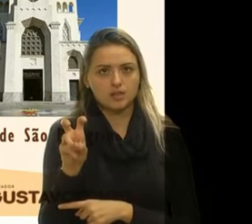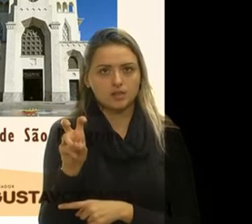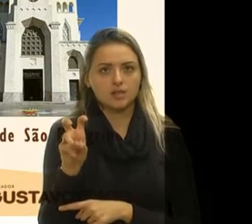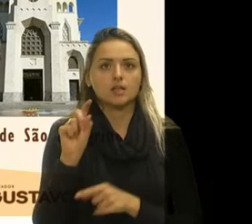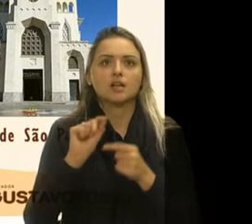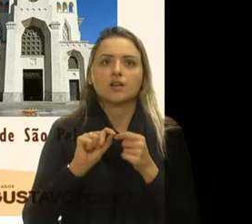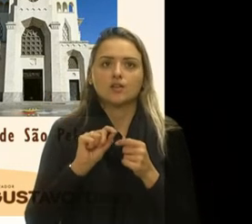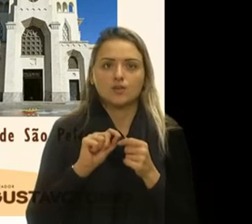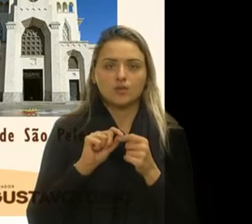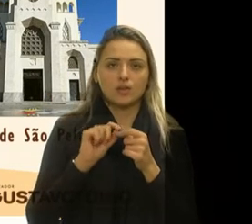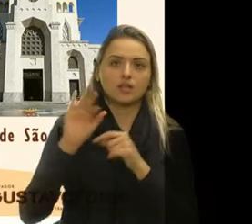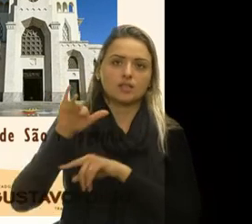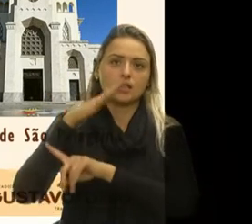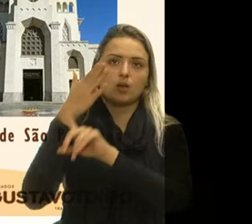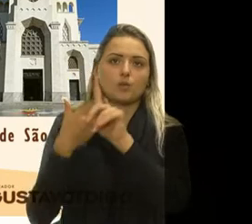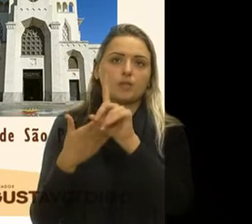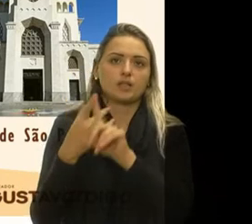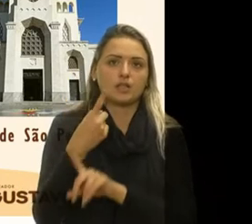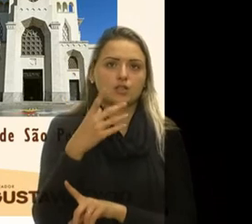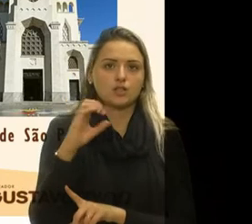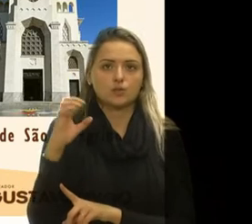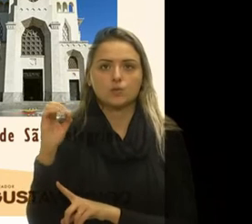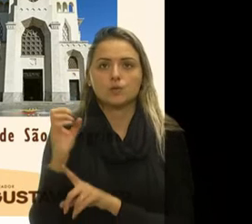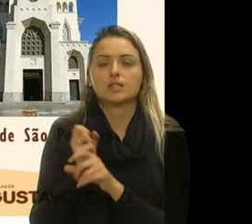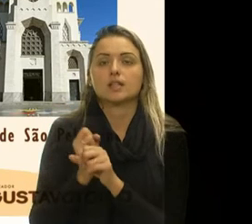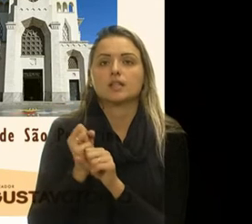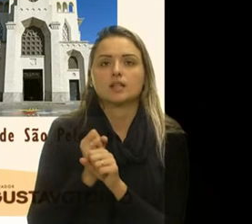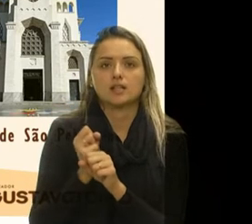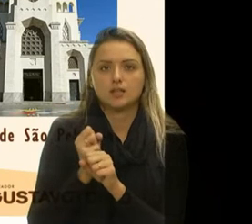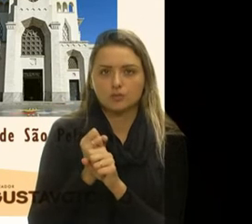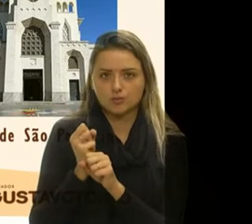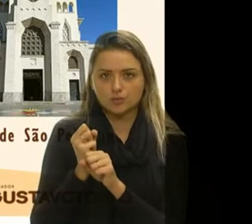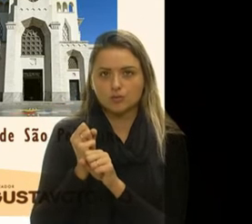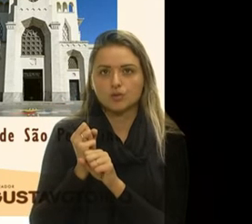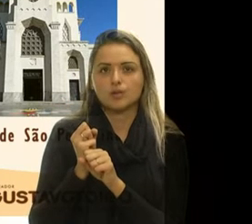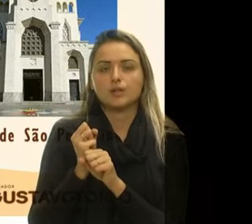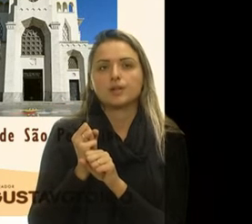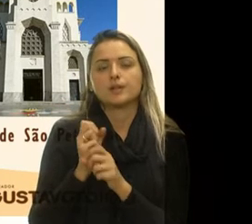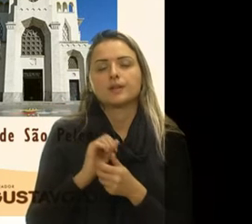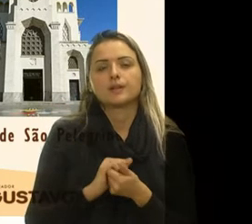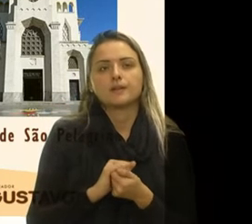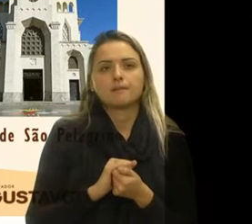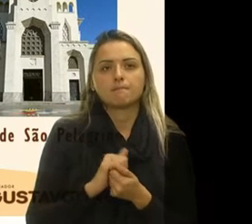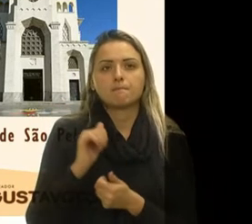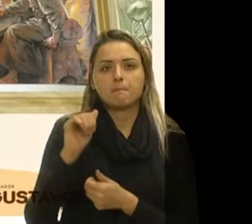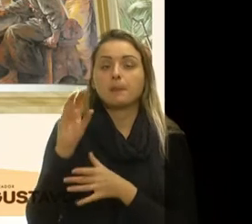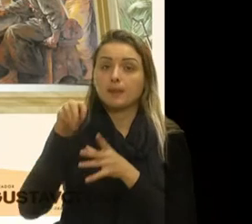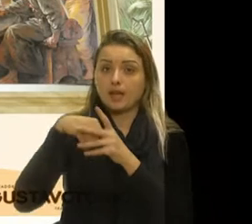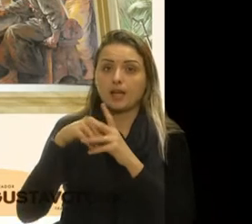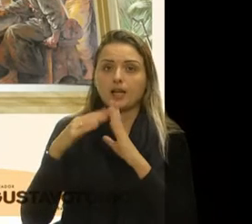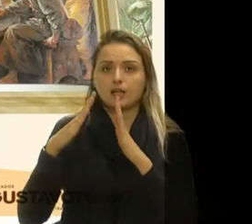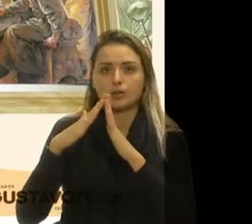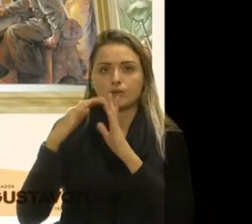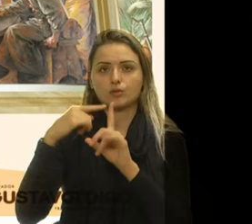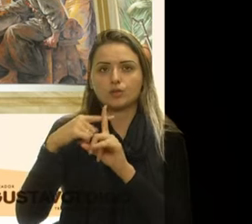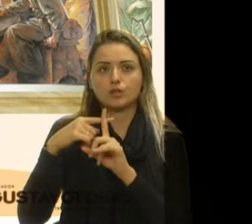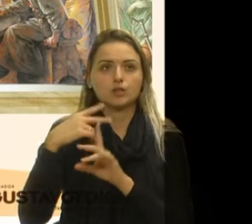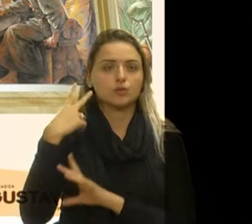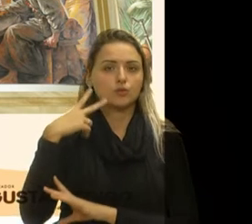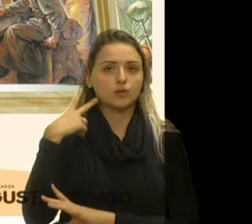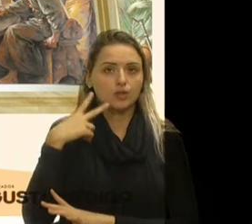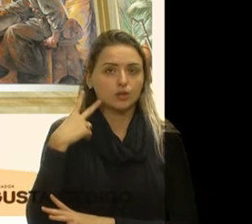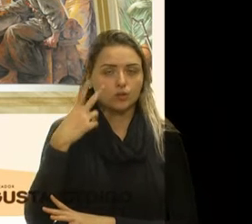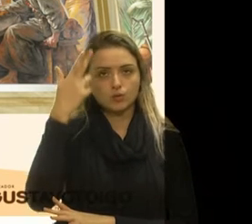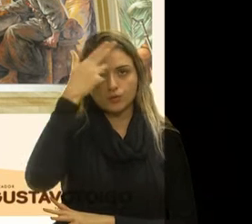Fez a sessão solene dos 100 anos de Aldo Locatelli sob os afrescos desse pintor, né, na igreja, sob o comando, então, do vereador